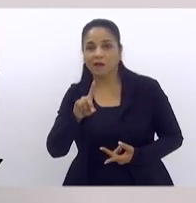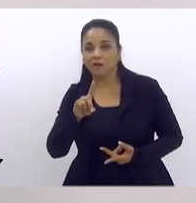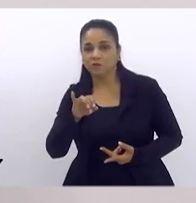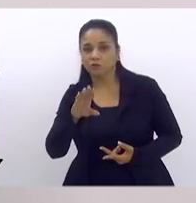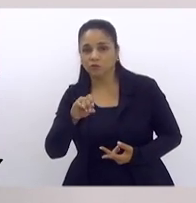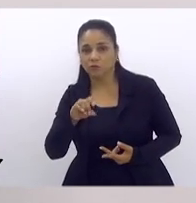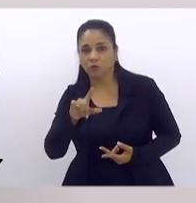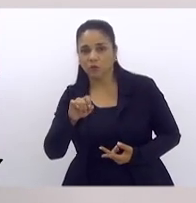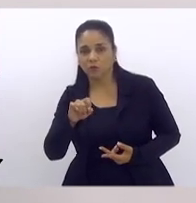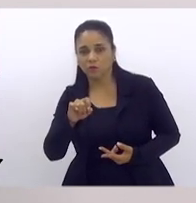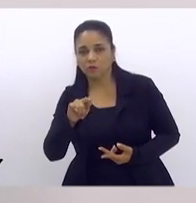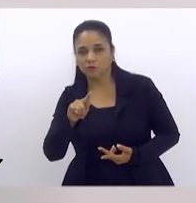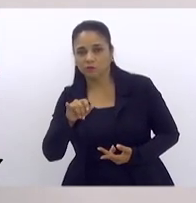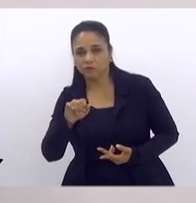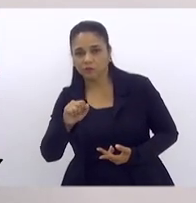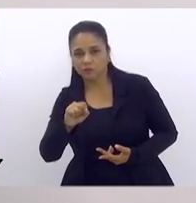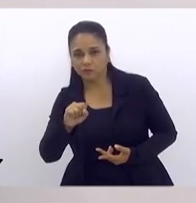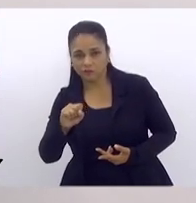falava